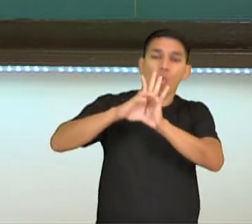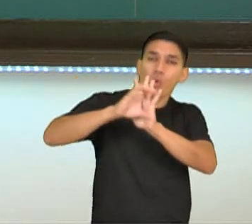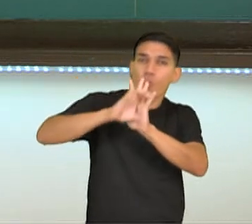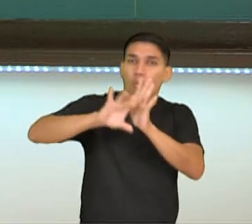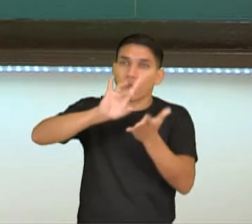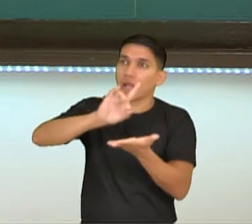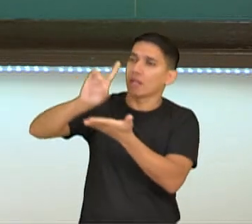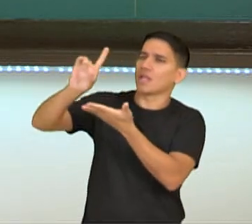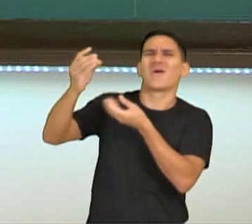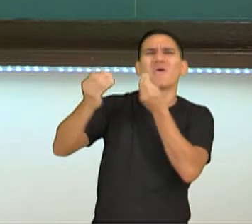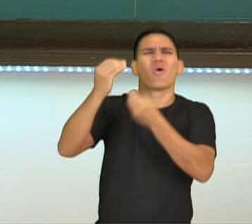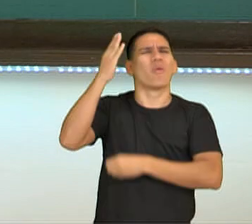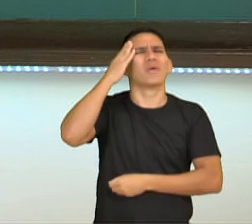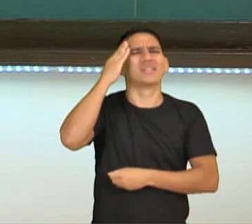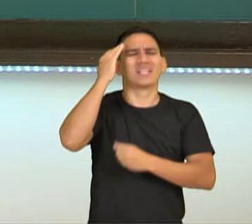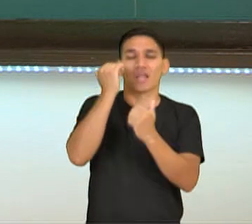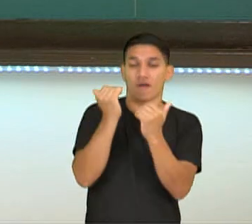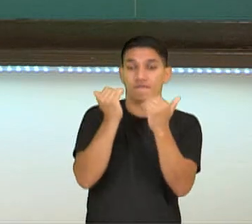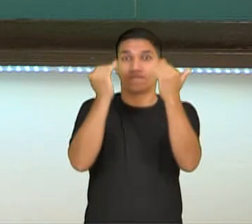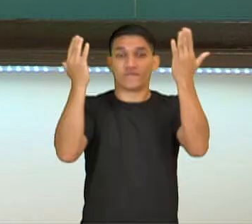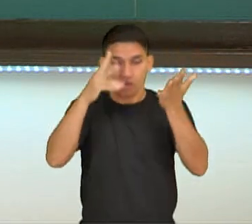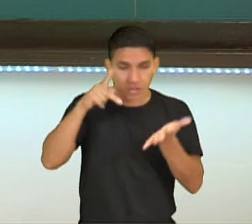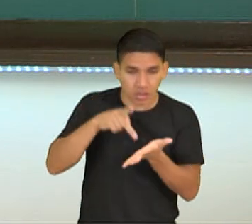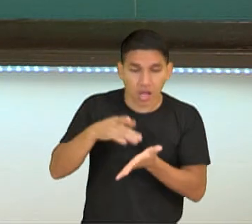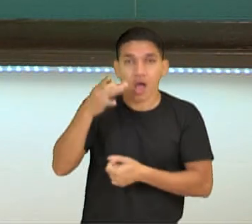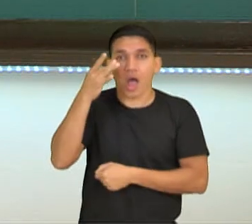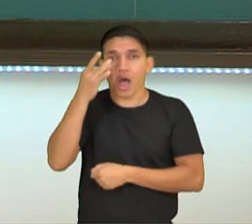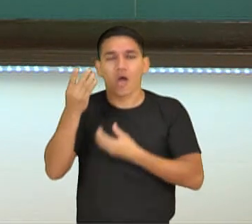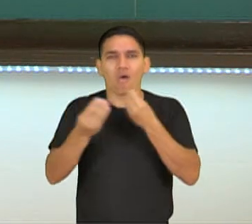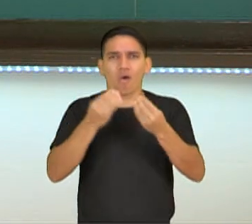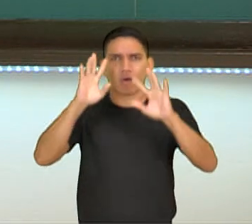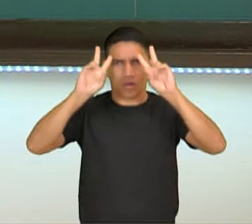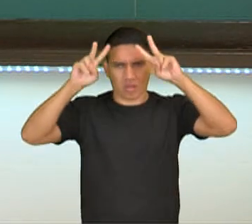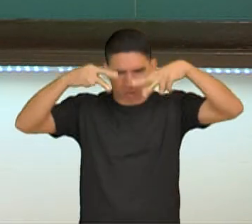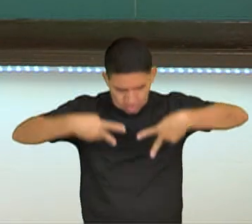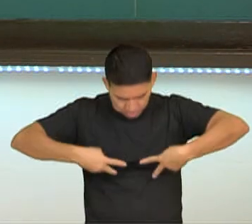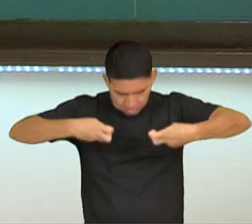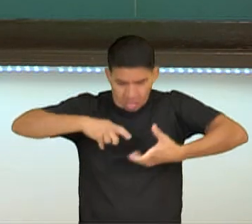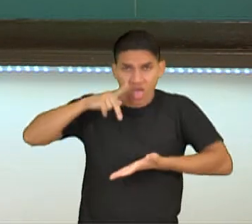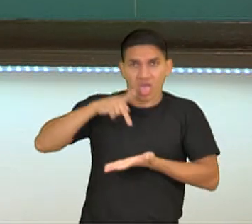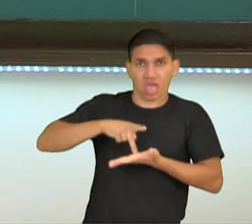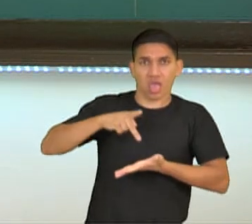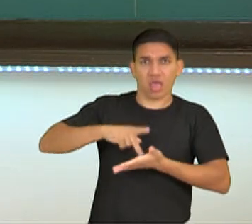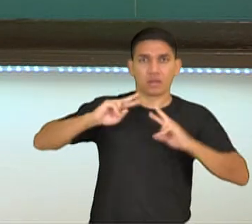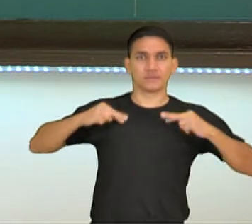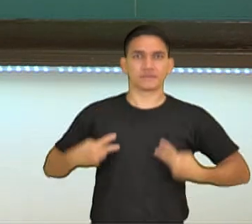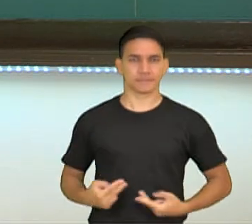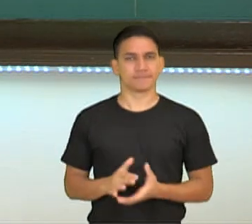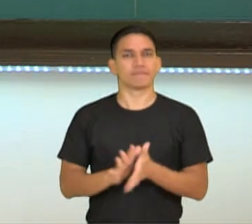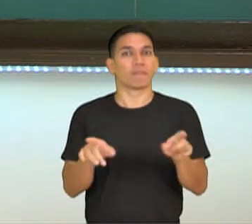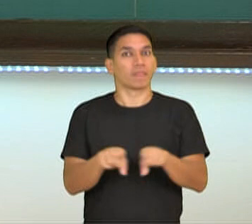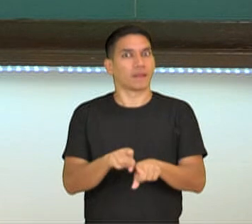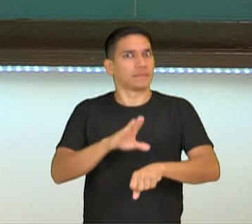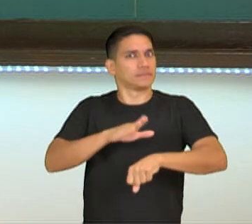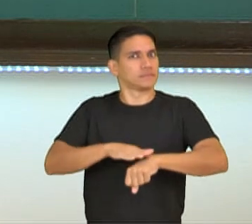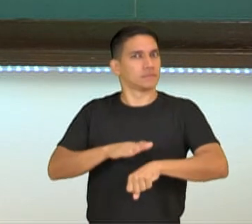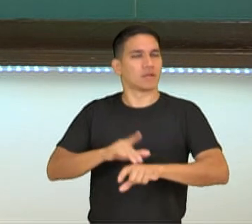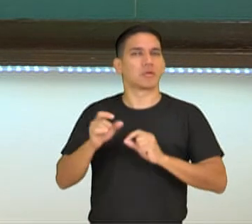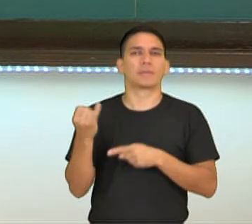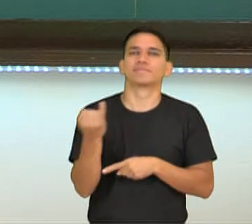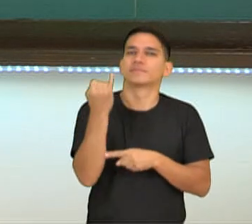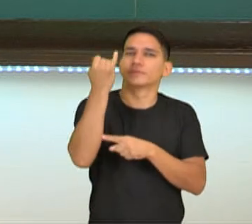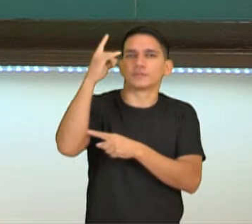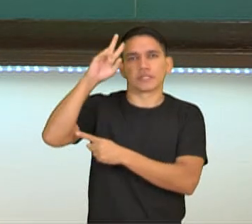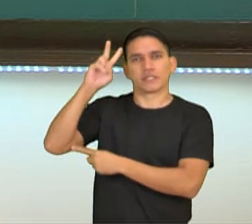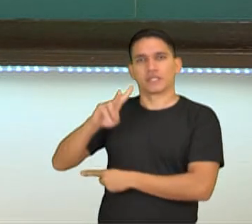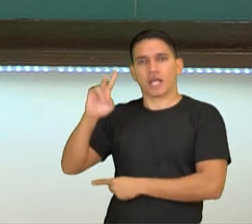entender o transcendente, como entender a realidade interior do ser humano. Então, nesse momento, é muito importante para a